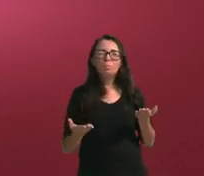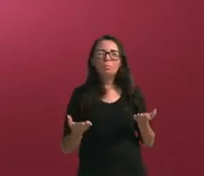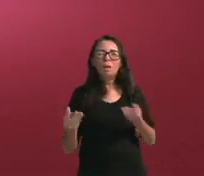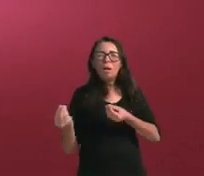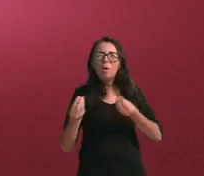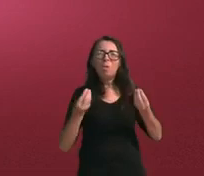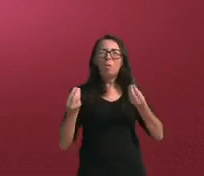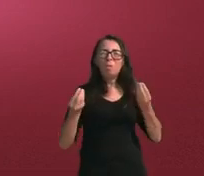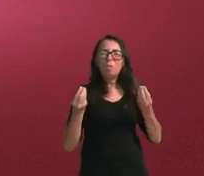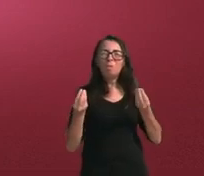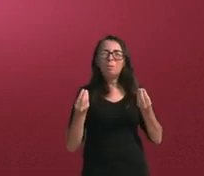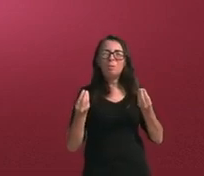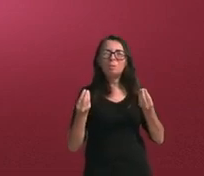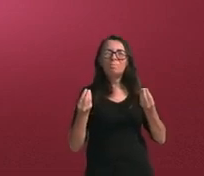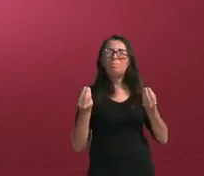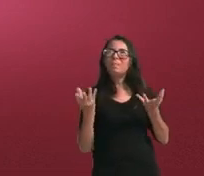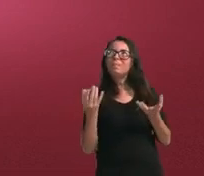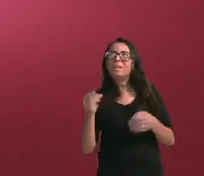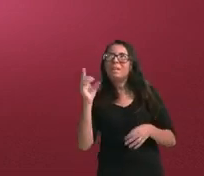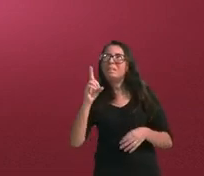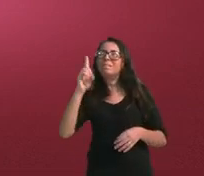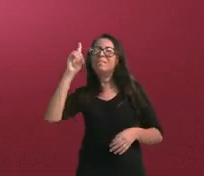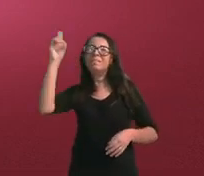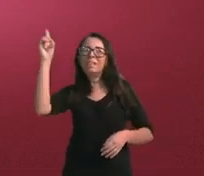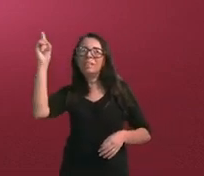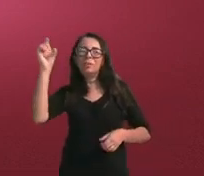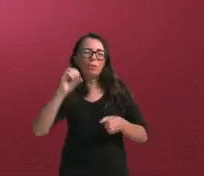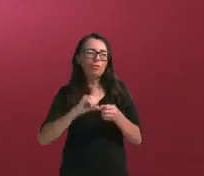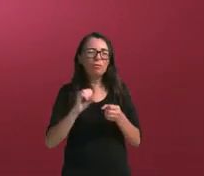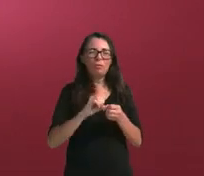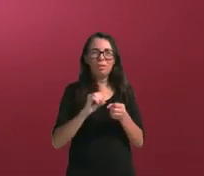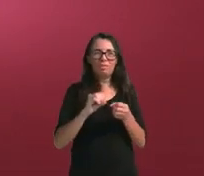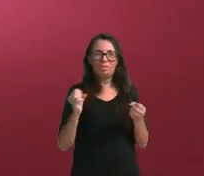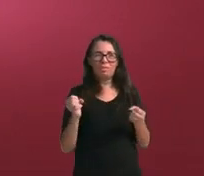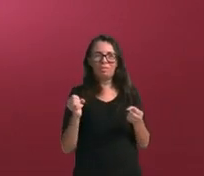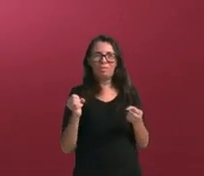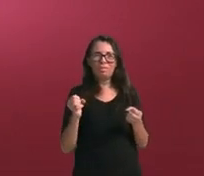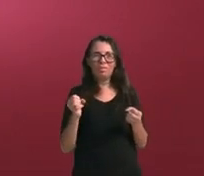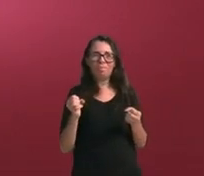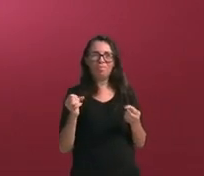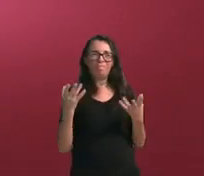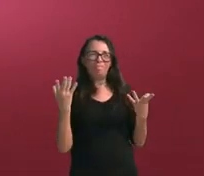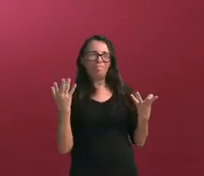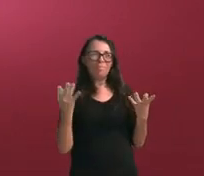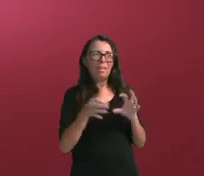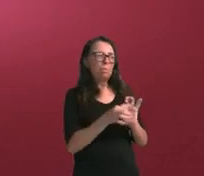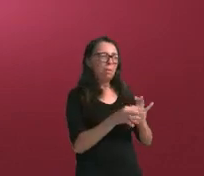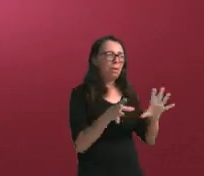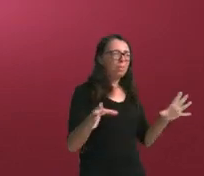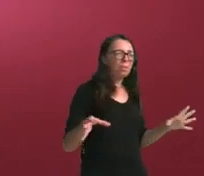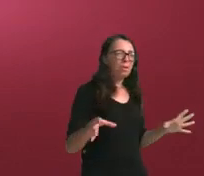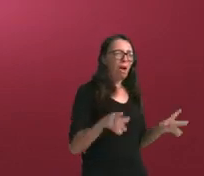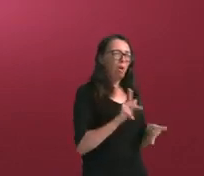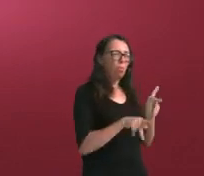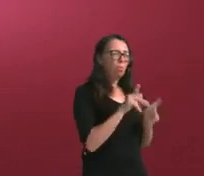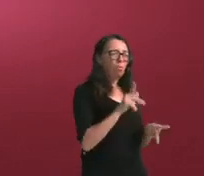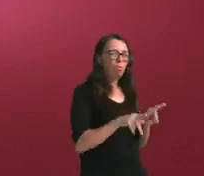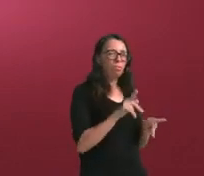amados. Deus convidou Moisés a juntar-se a ele naquilo que ele estava fazendo para libertar o povo de Israel.